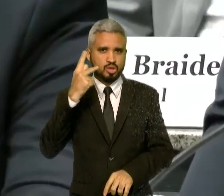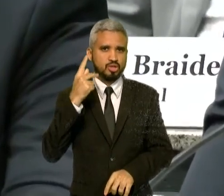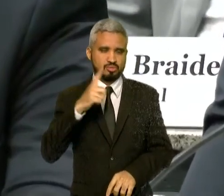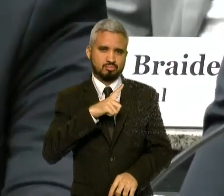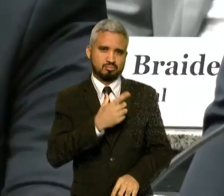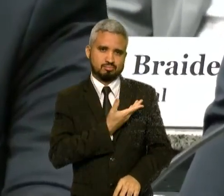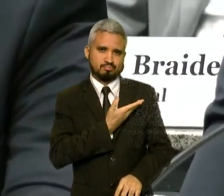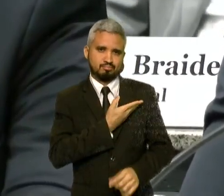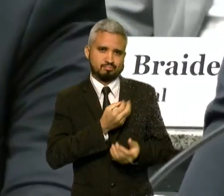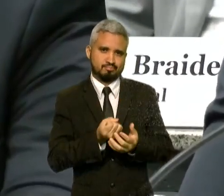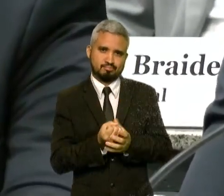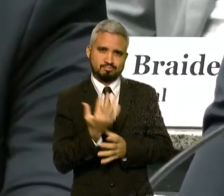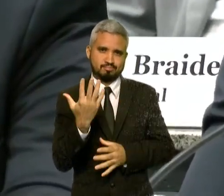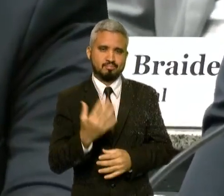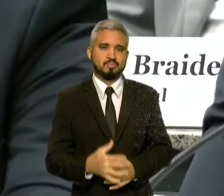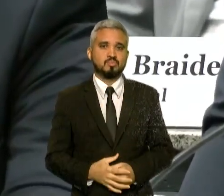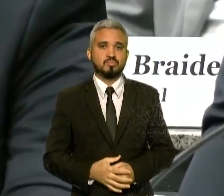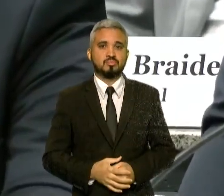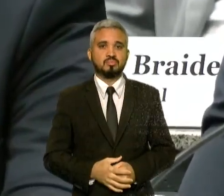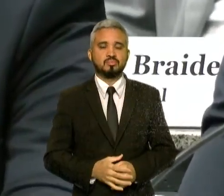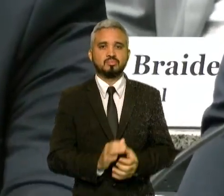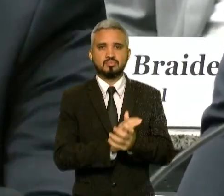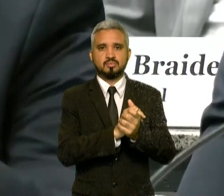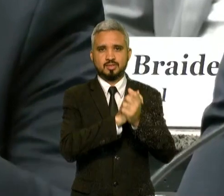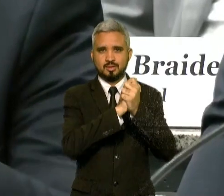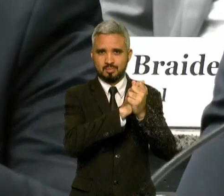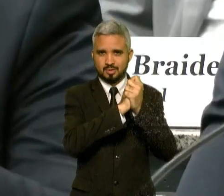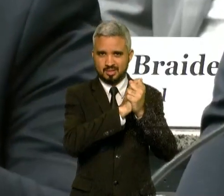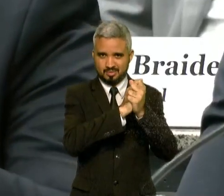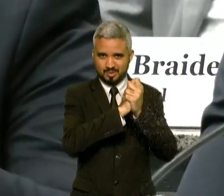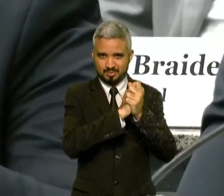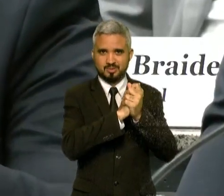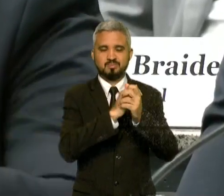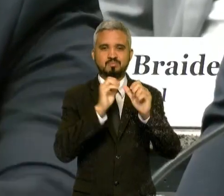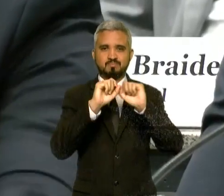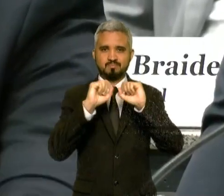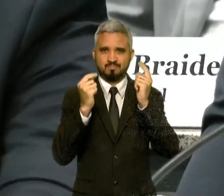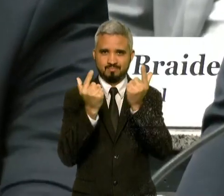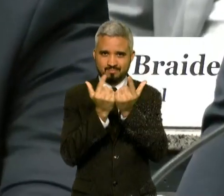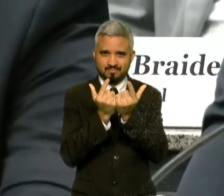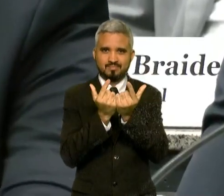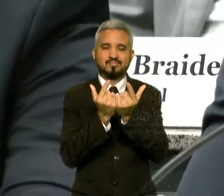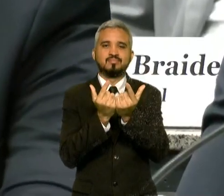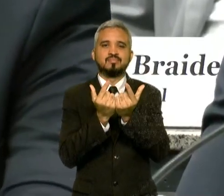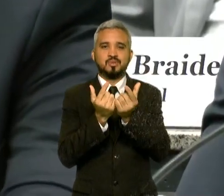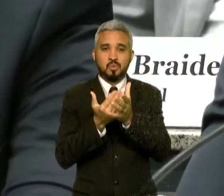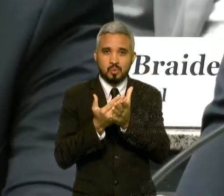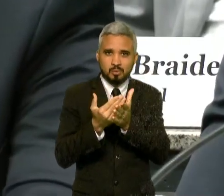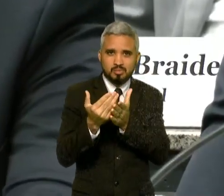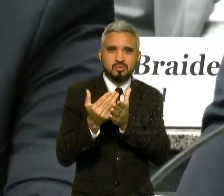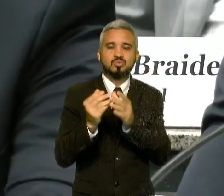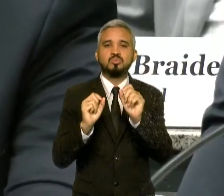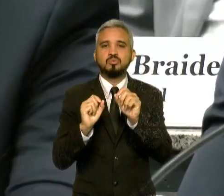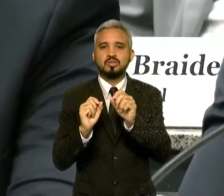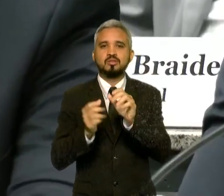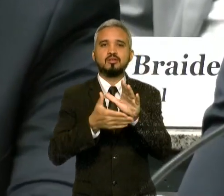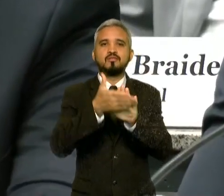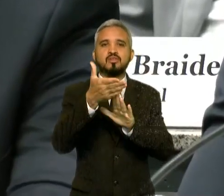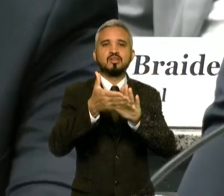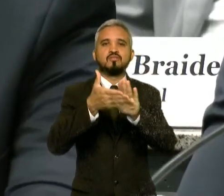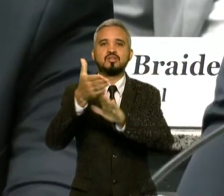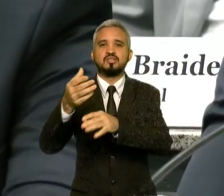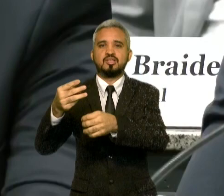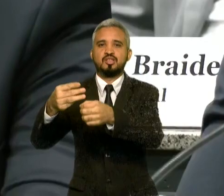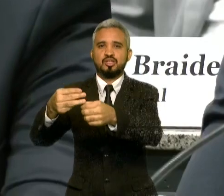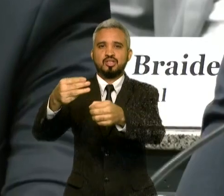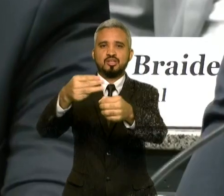Parabenizar, em primeiro lugar, mais uma vez a iniciativa da Assembleia de levar a itinerância do nosso mandato, do nosso